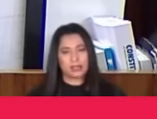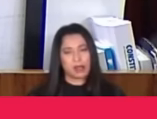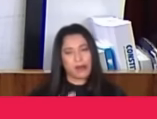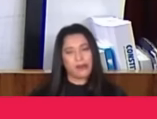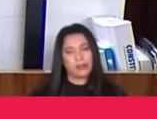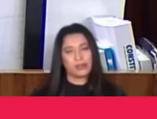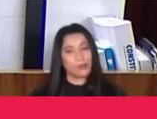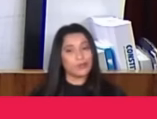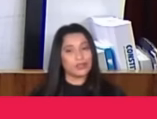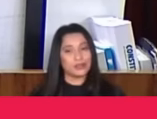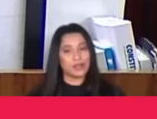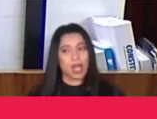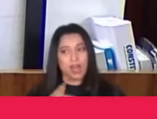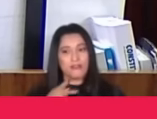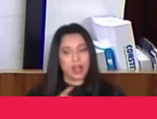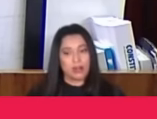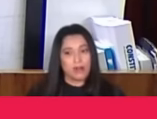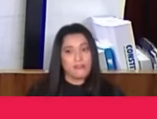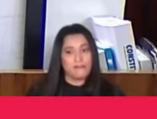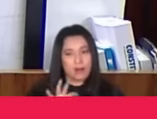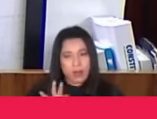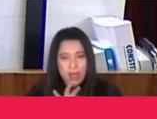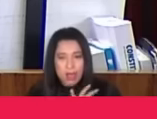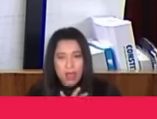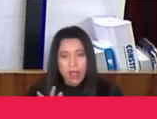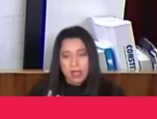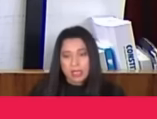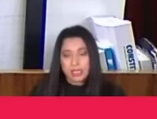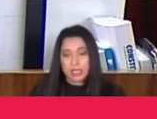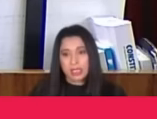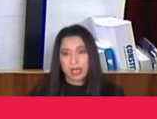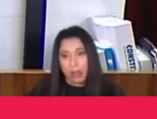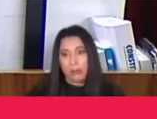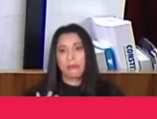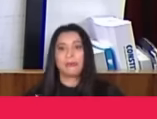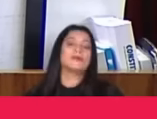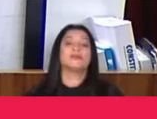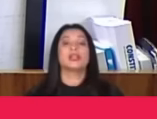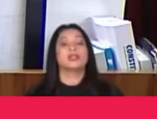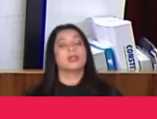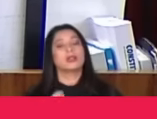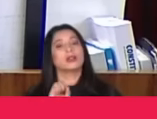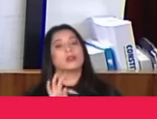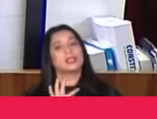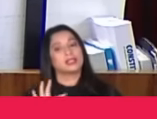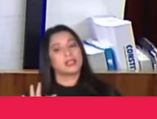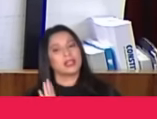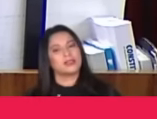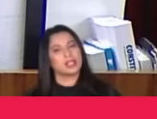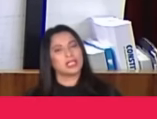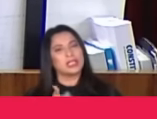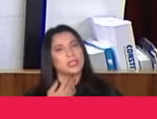gabinetes, incentivando diversas pessoas que agora o Supremo Tribunal Federal já completou